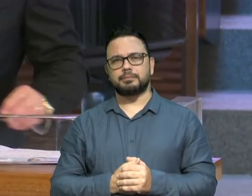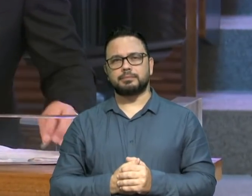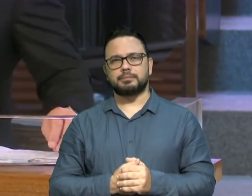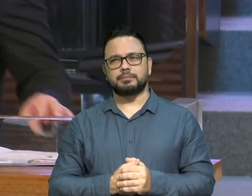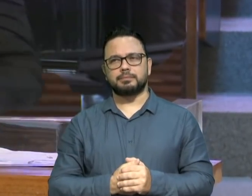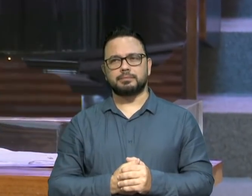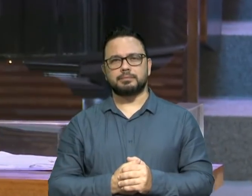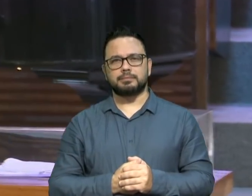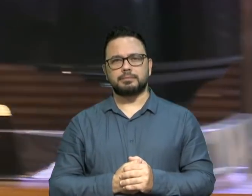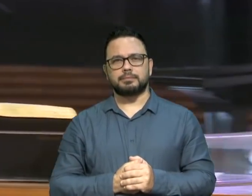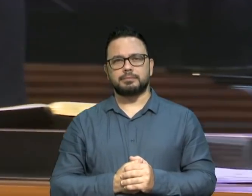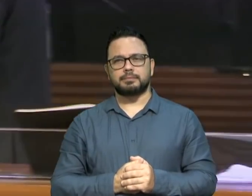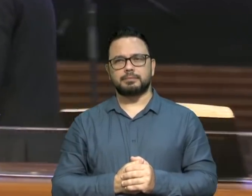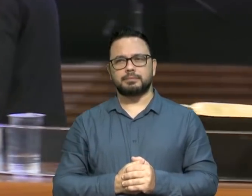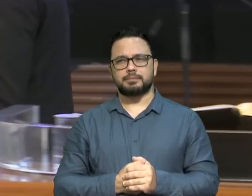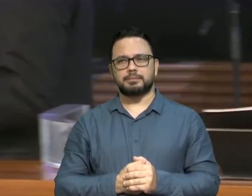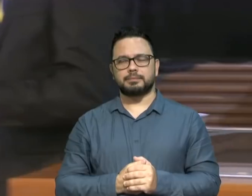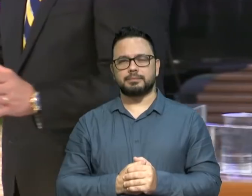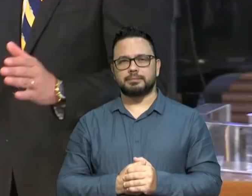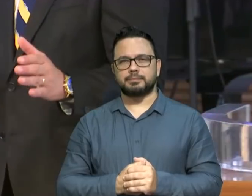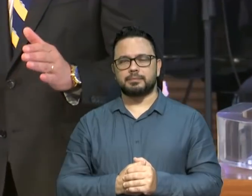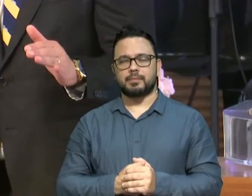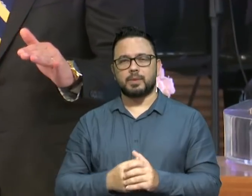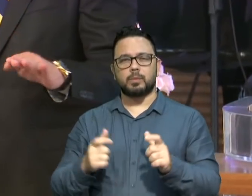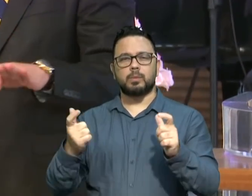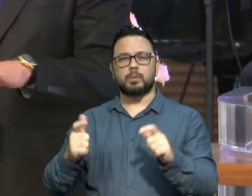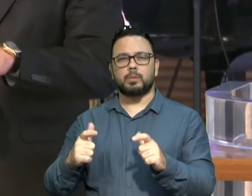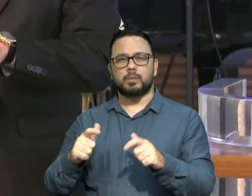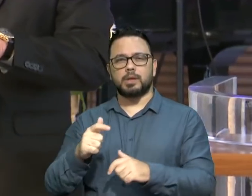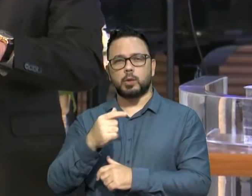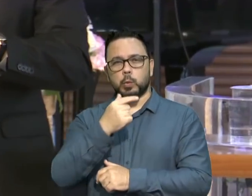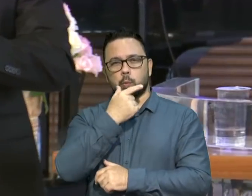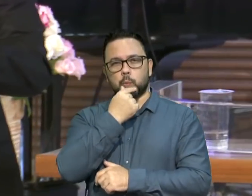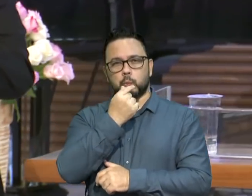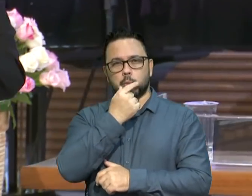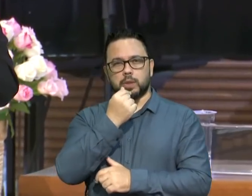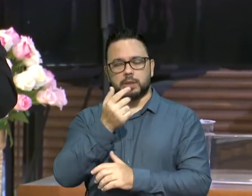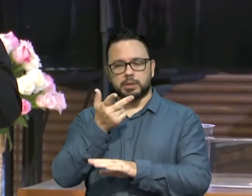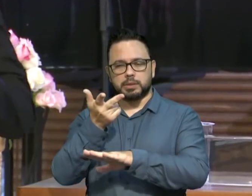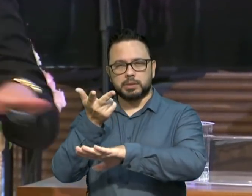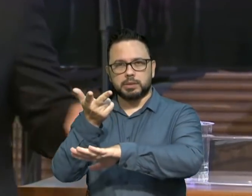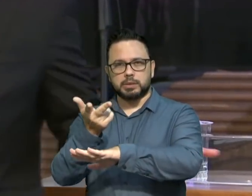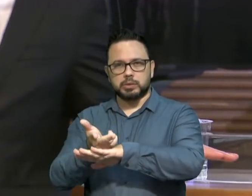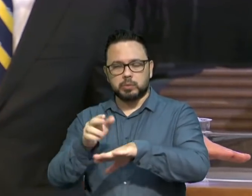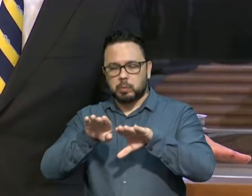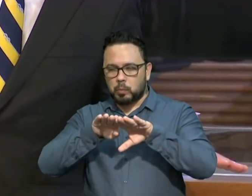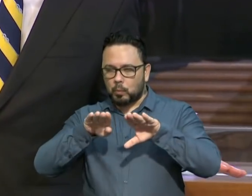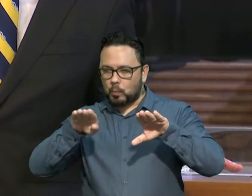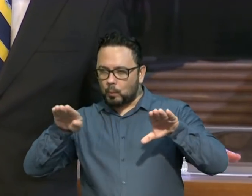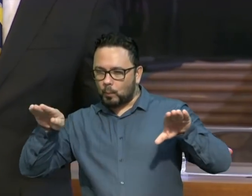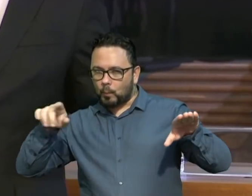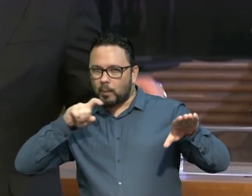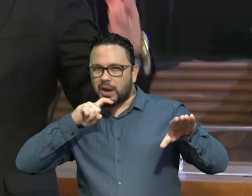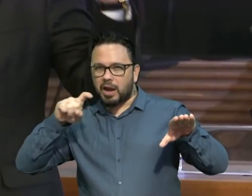é aquela imagem daquele garotinho em cima de uma mesa gelada